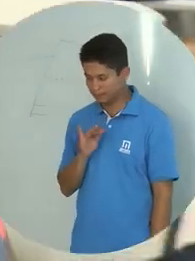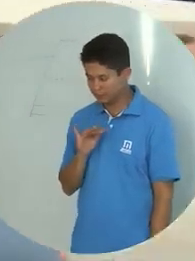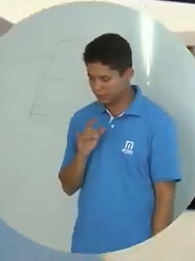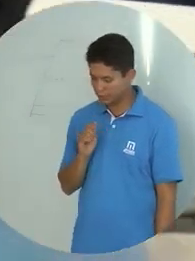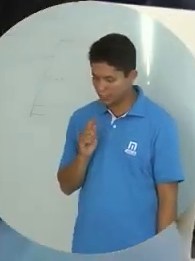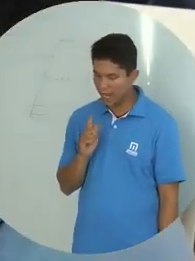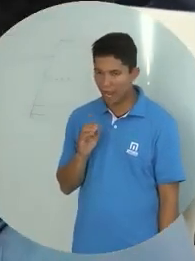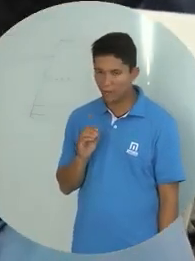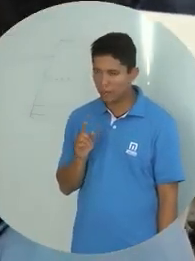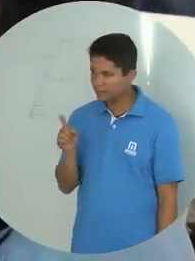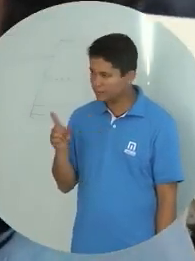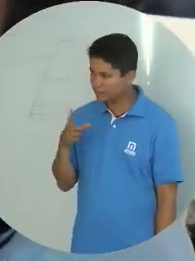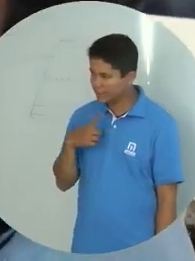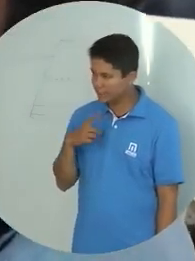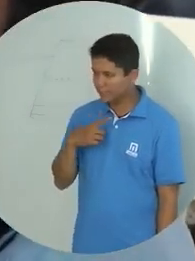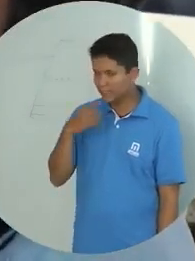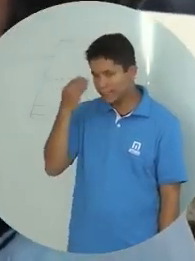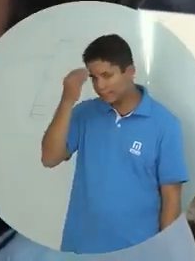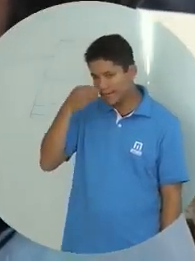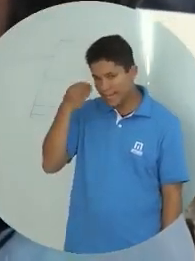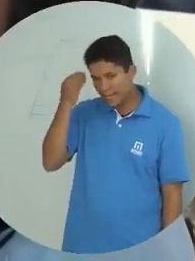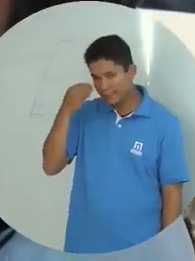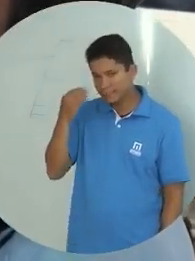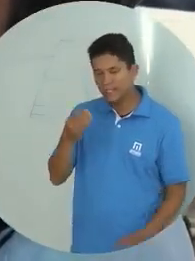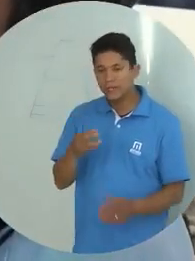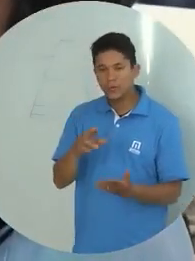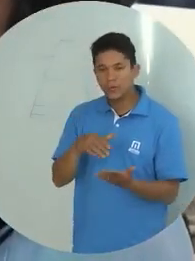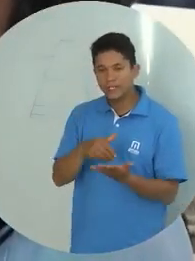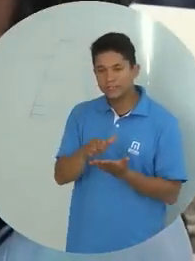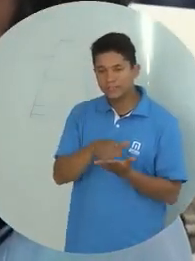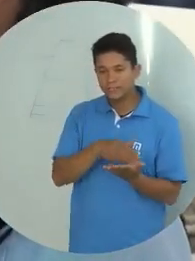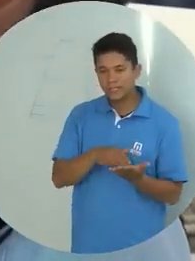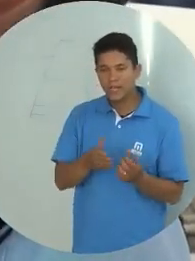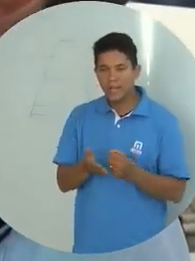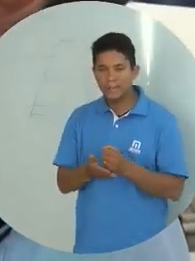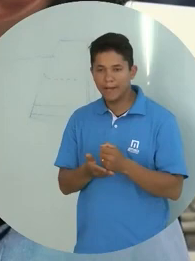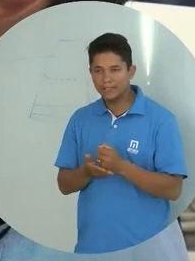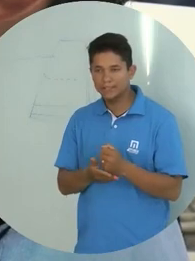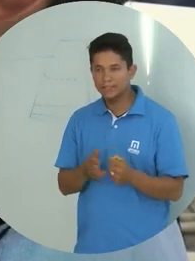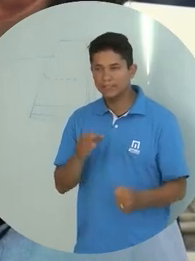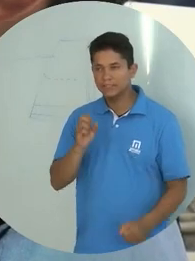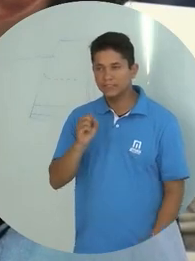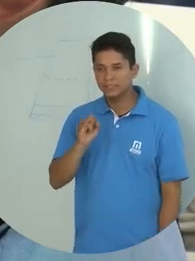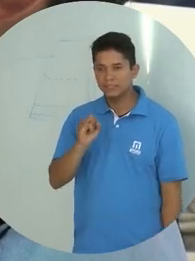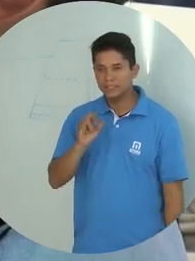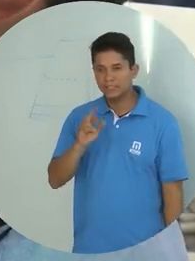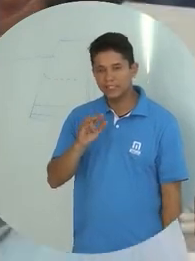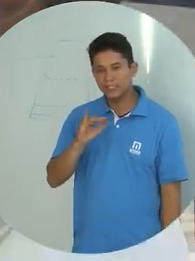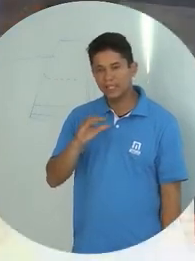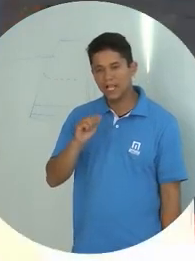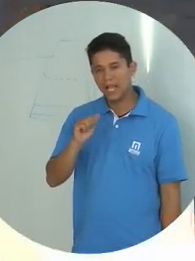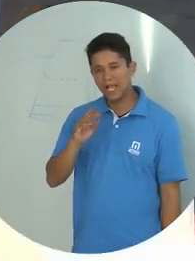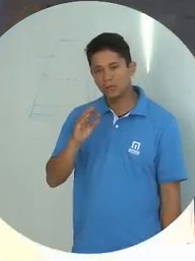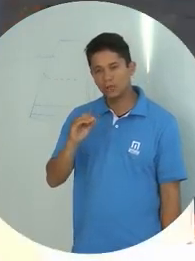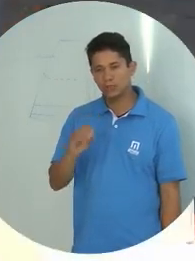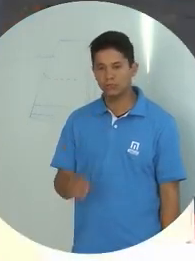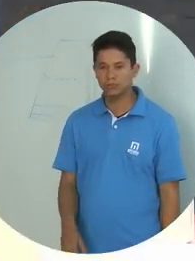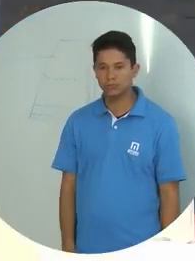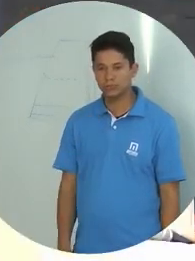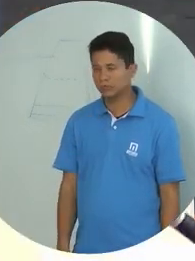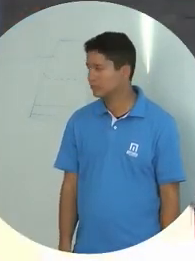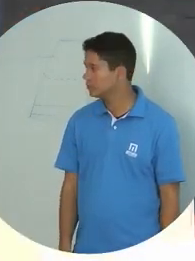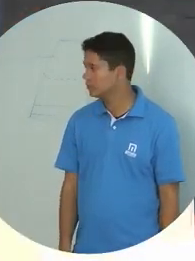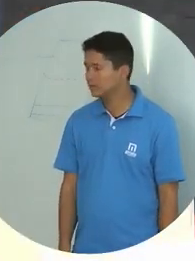com resina à base de silicato e se sim, qual foi a aplicação? Você lembra, Gabriel, de silicato?